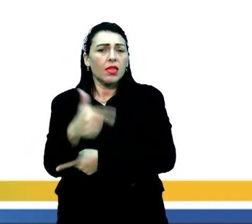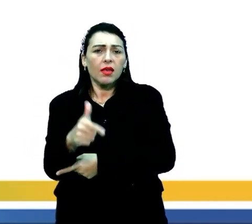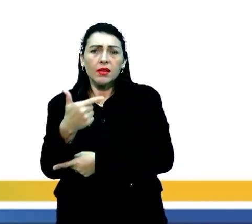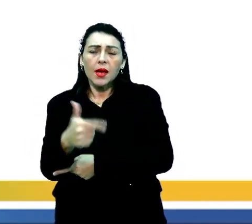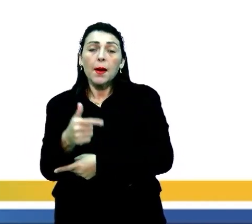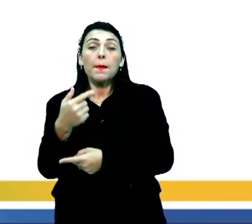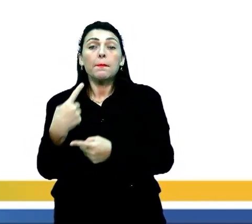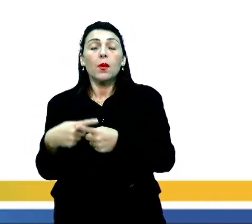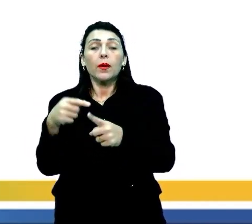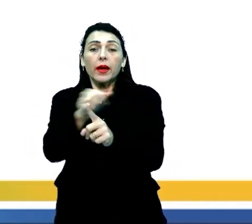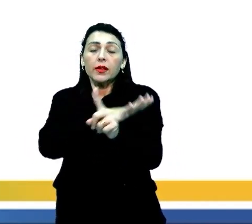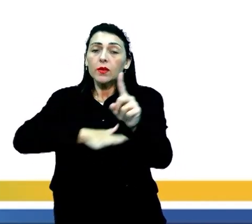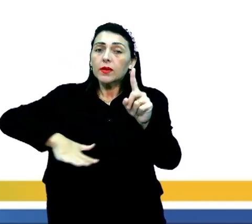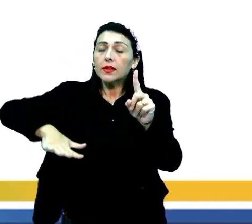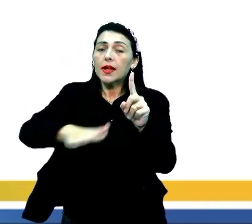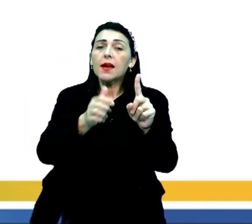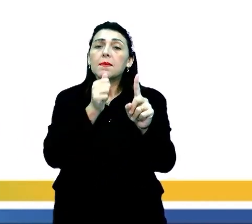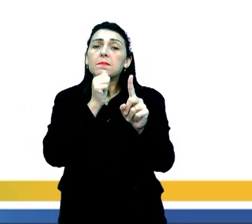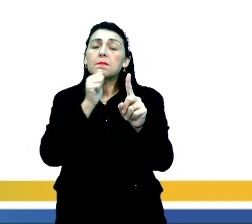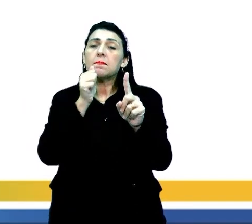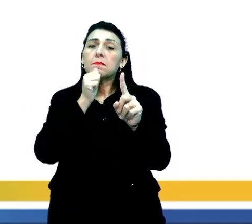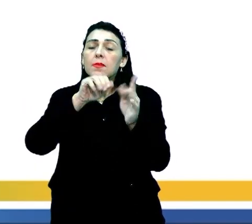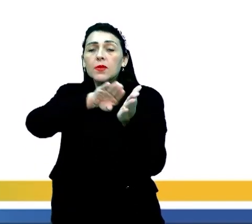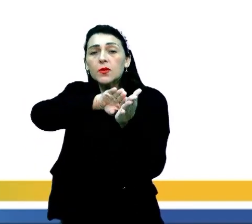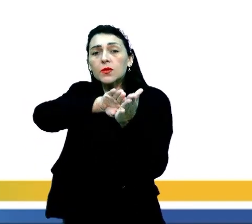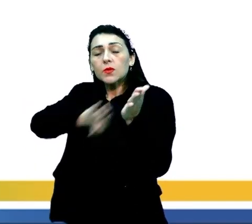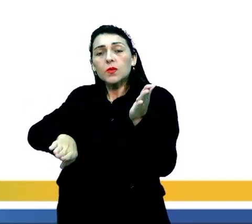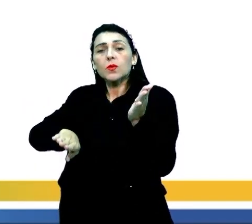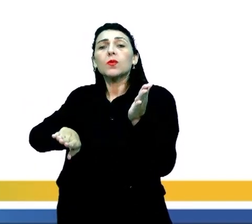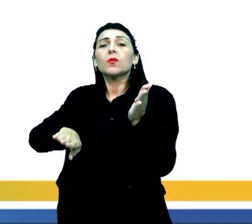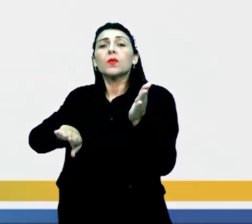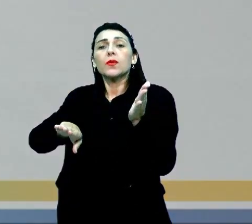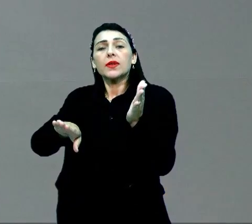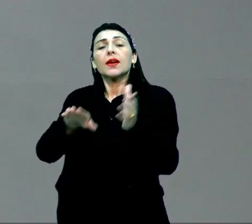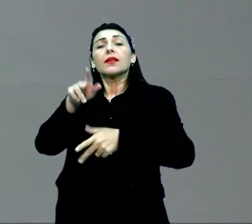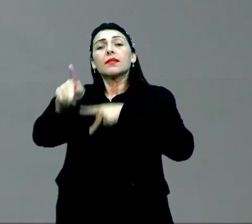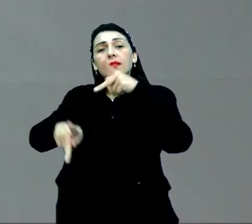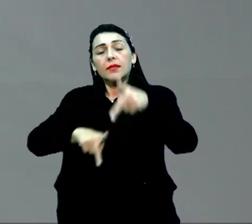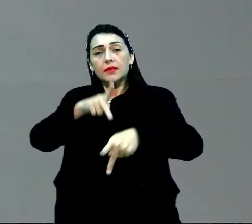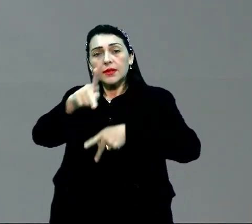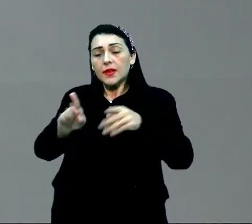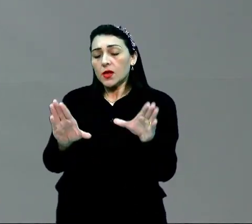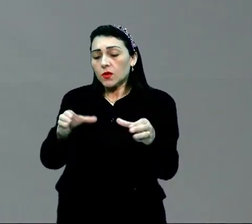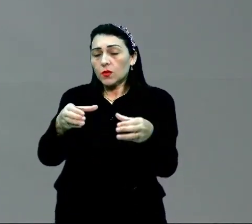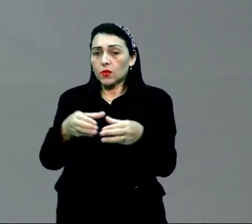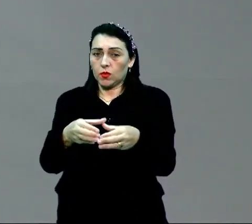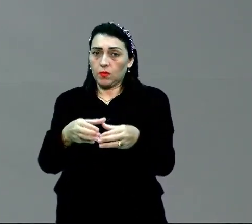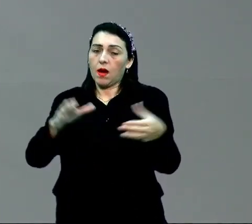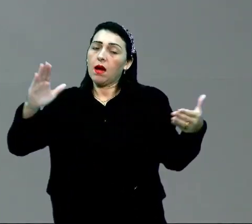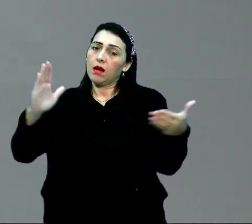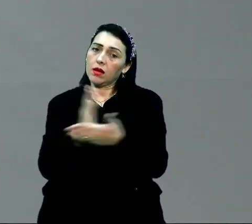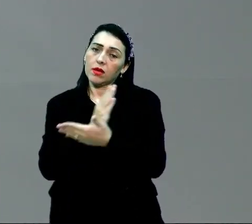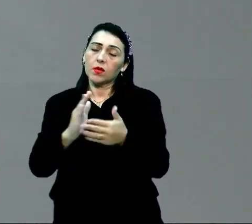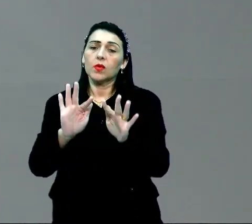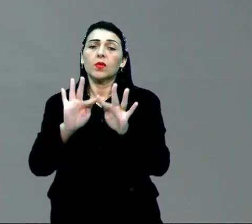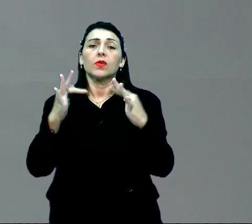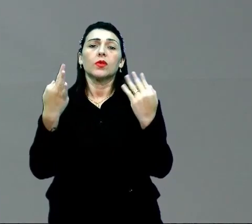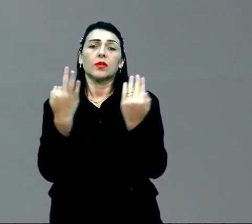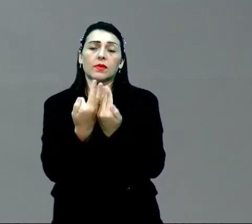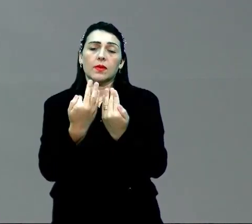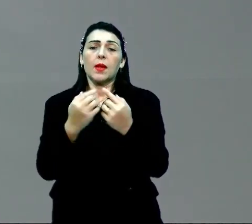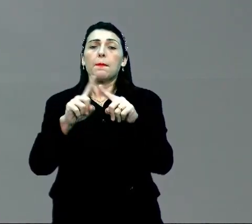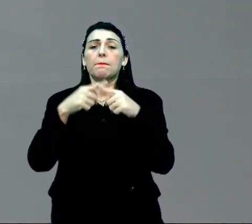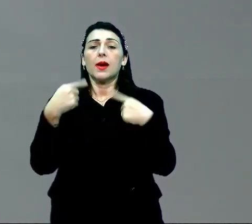porque a sociedade ainda exclui essa parcela da população. não só às vezes os pais